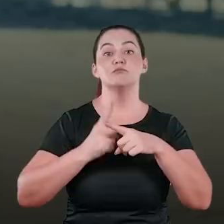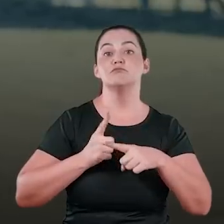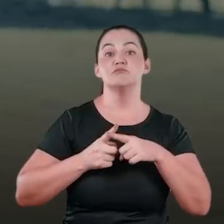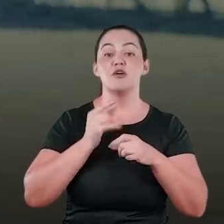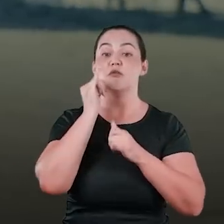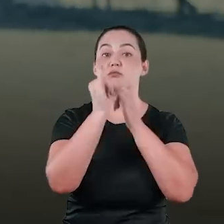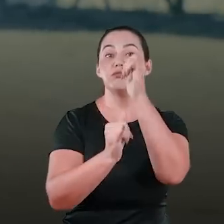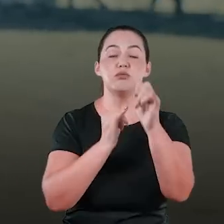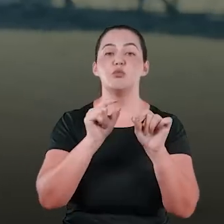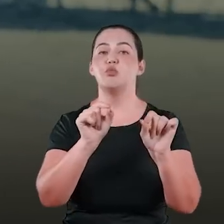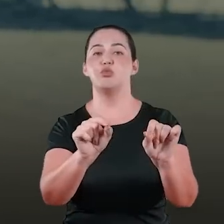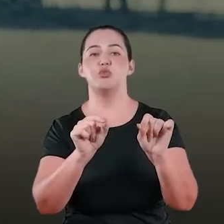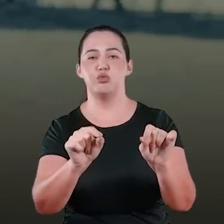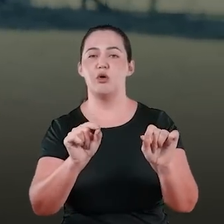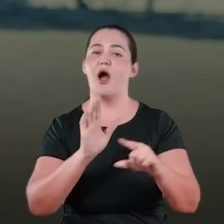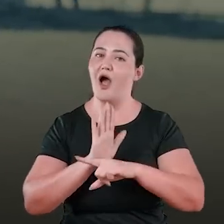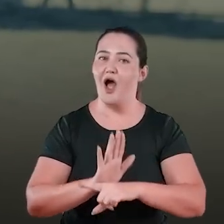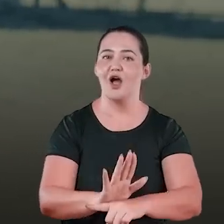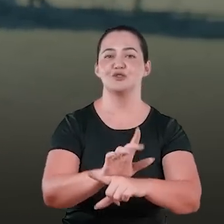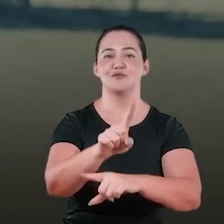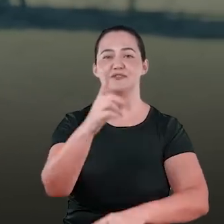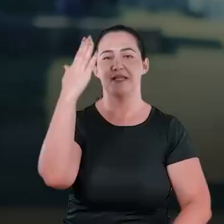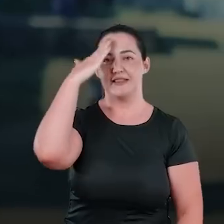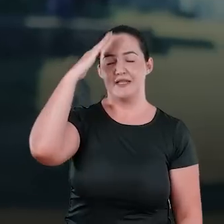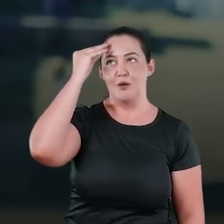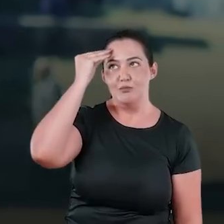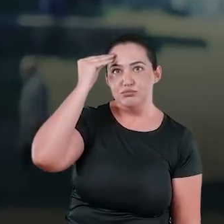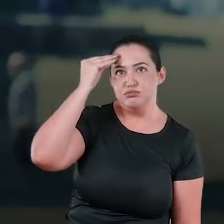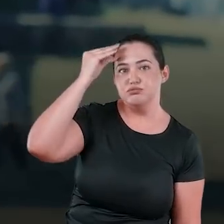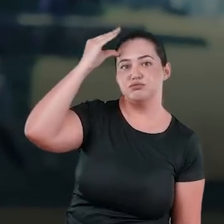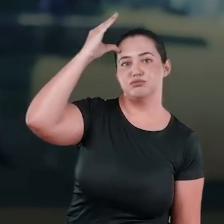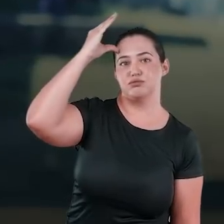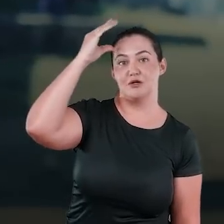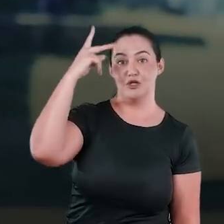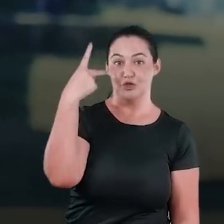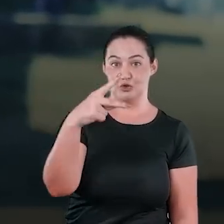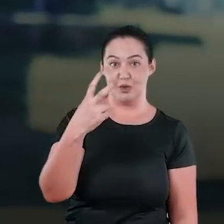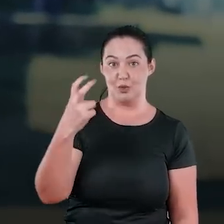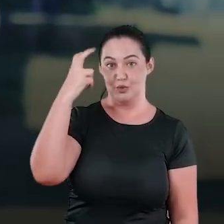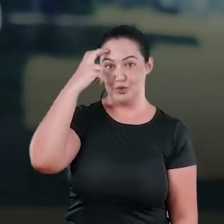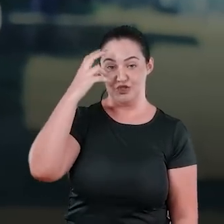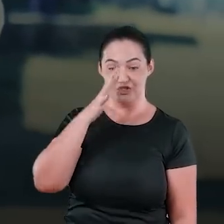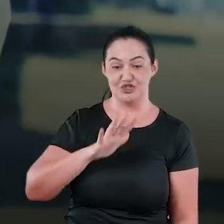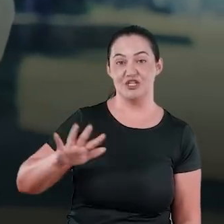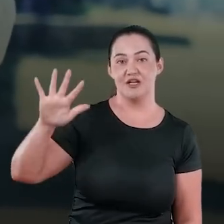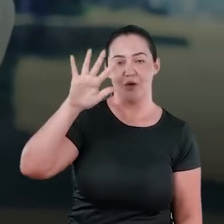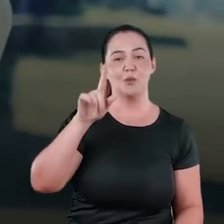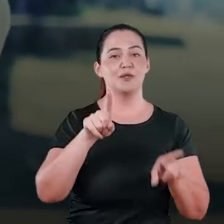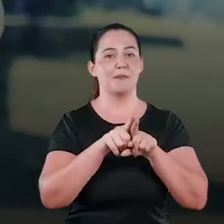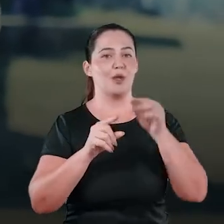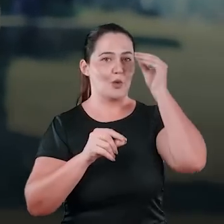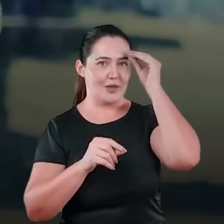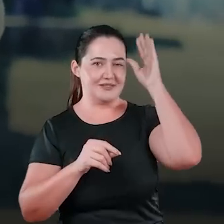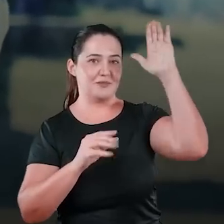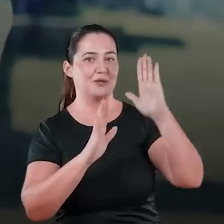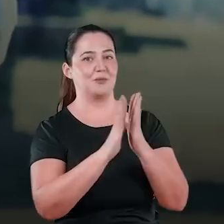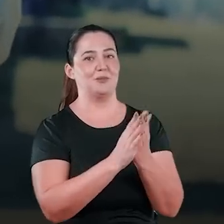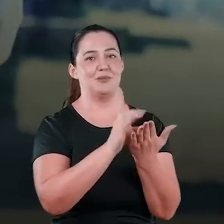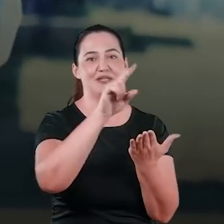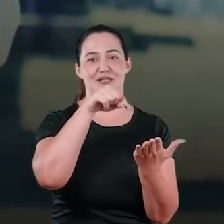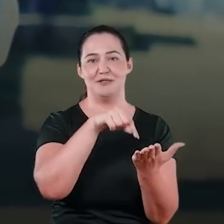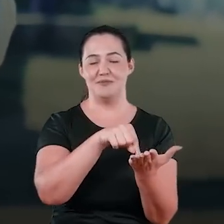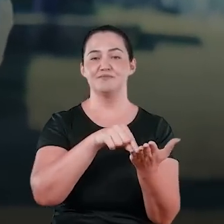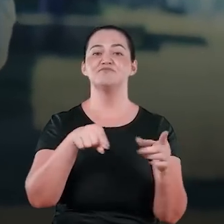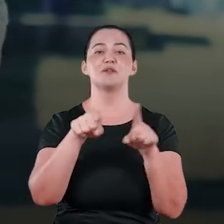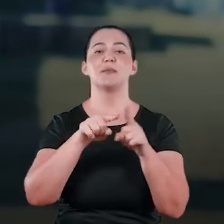nós vamos trazer aqui ajudarão você a enriquecer não apenas a sua cultura geral, mas também o seu conhecimento da Bíblia Sagrada e